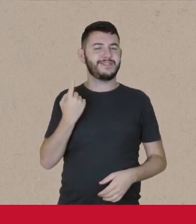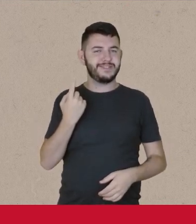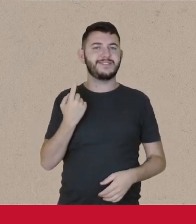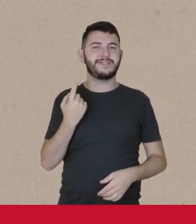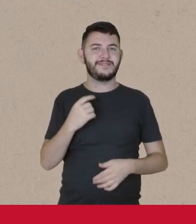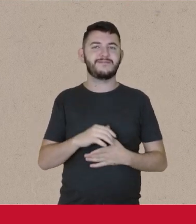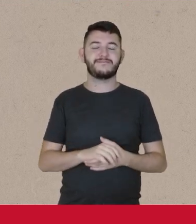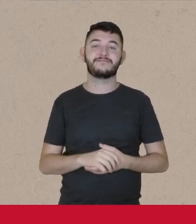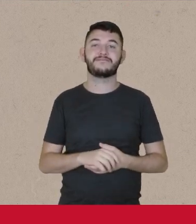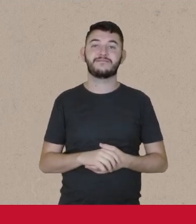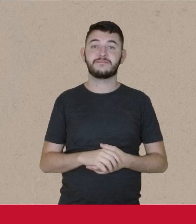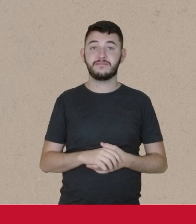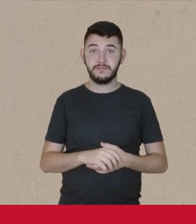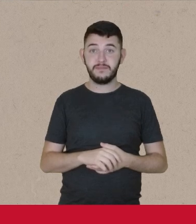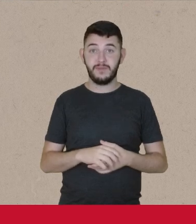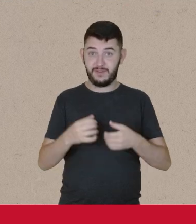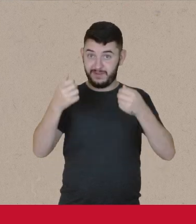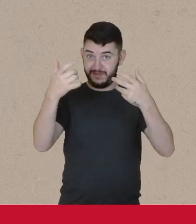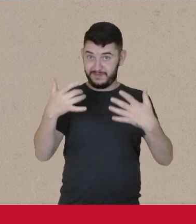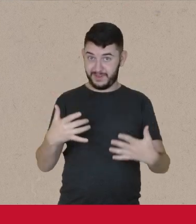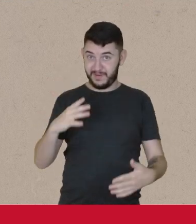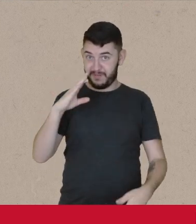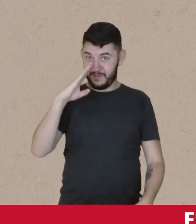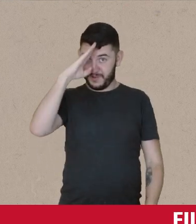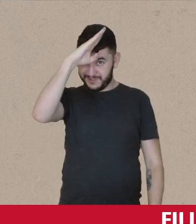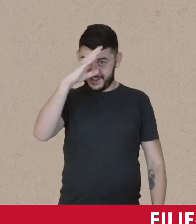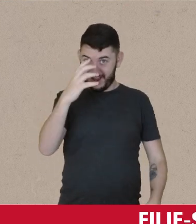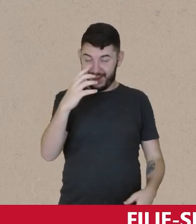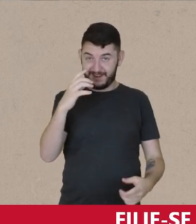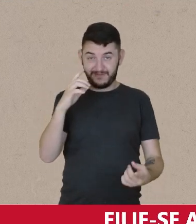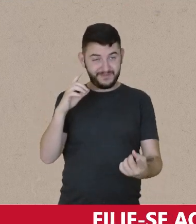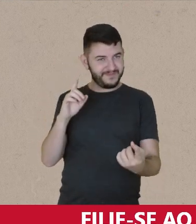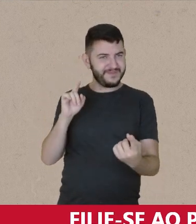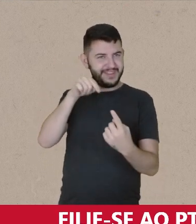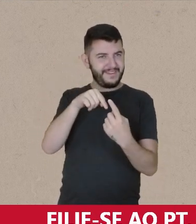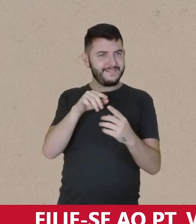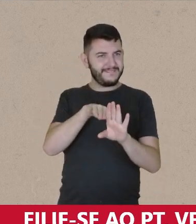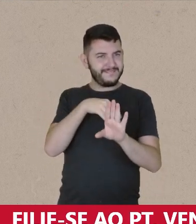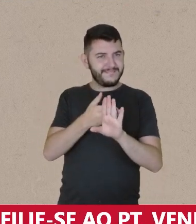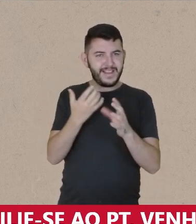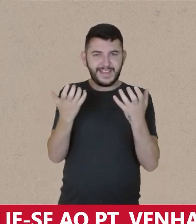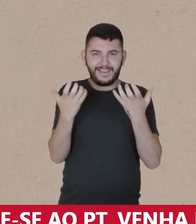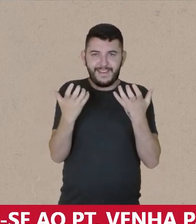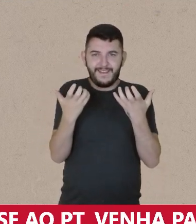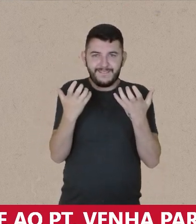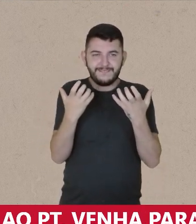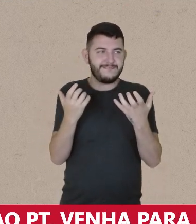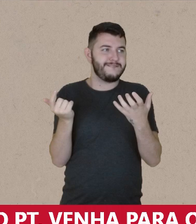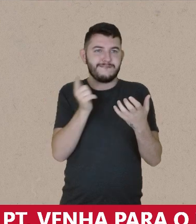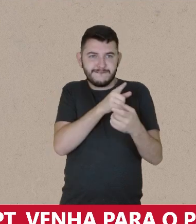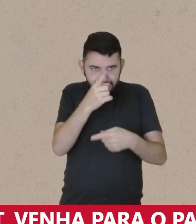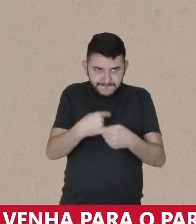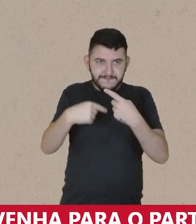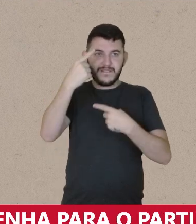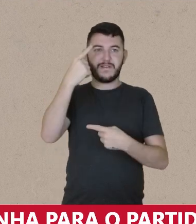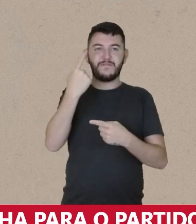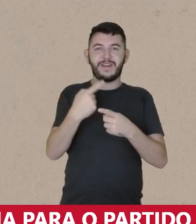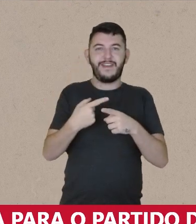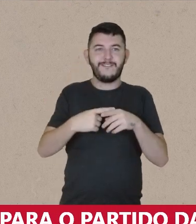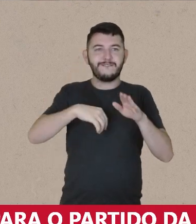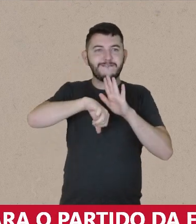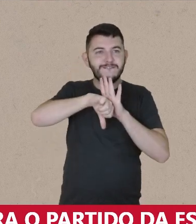Bem, o Bolsonaro quer se safar, né, primeiro, né? Porque como ele é criminoso, quanto mais na fake news, ele